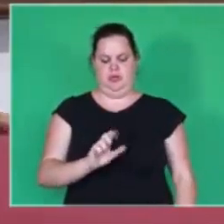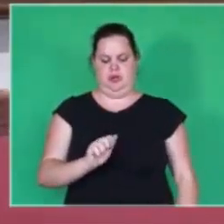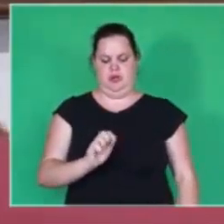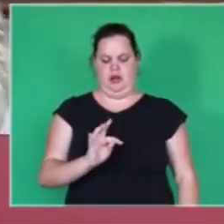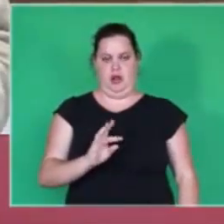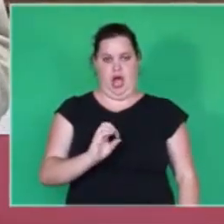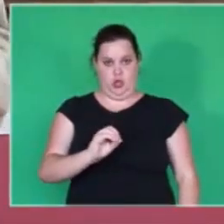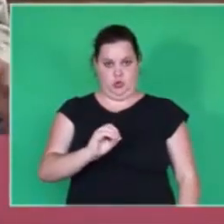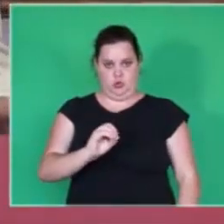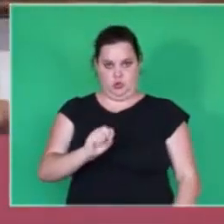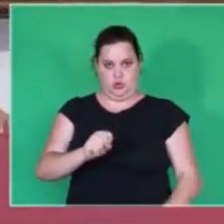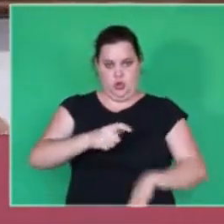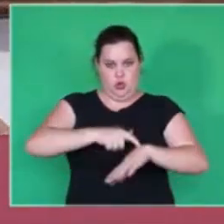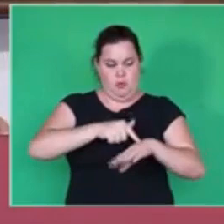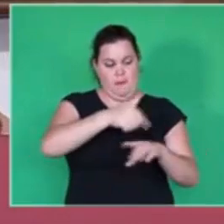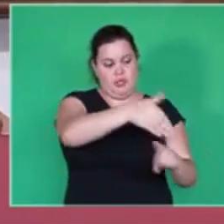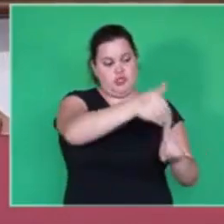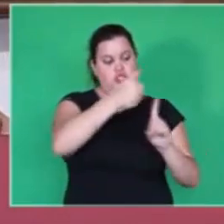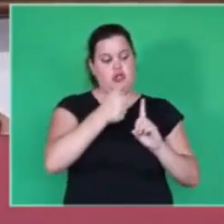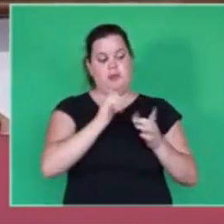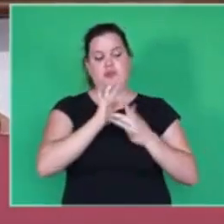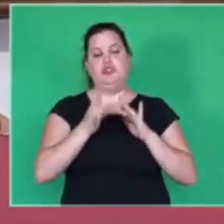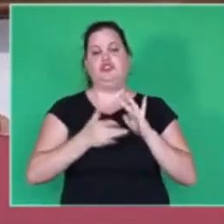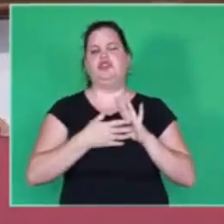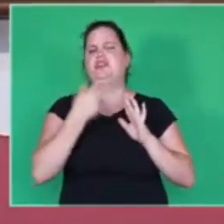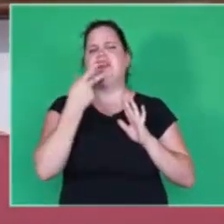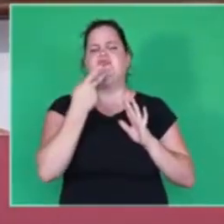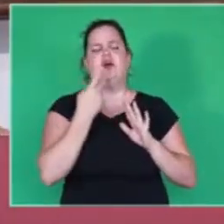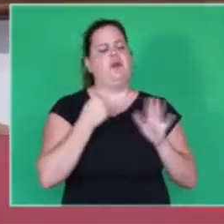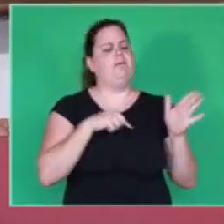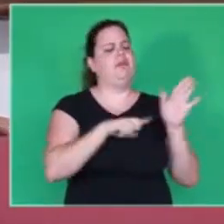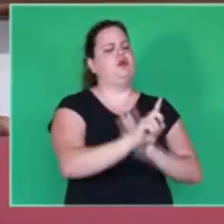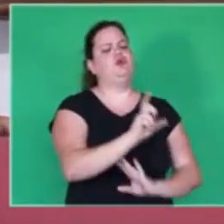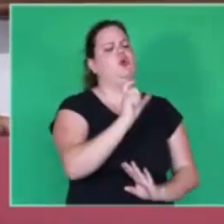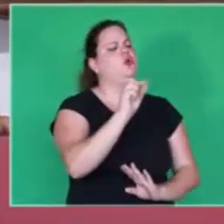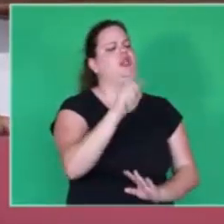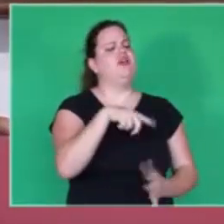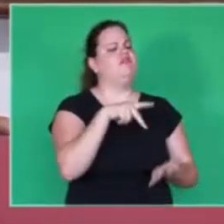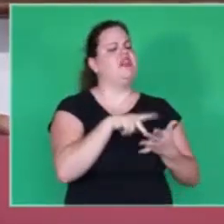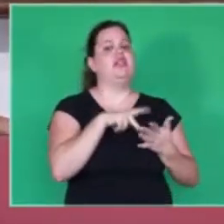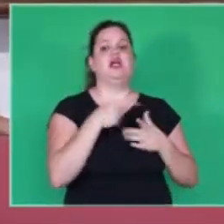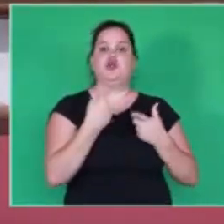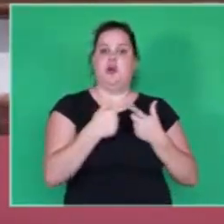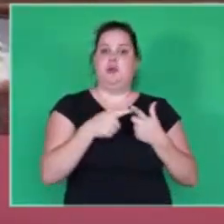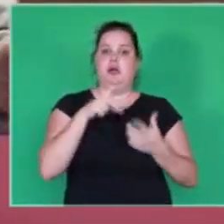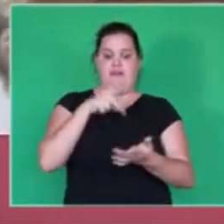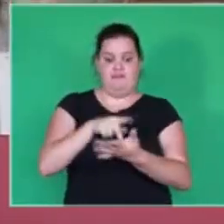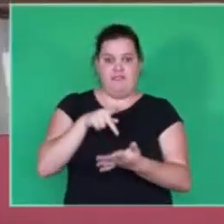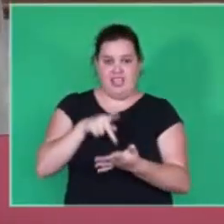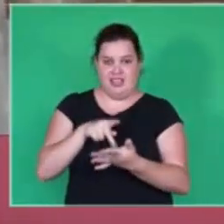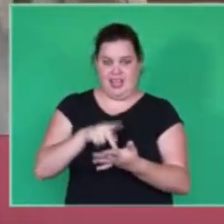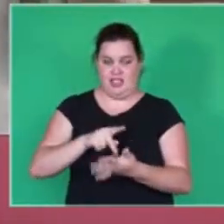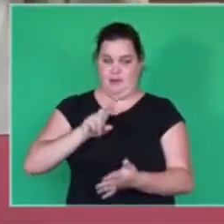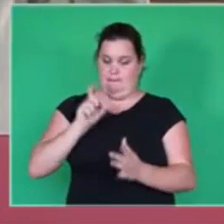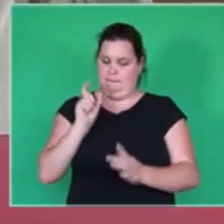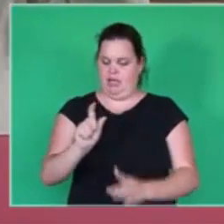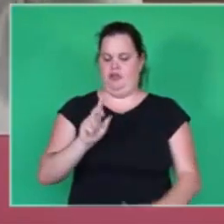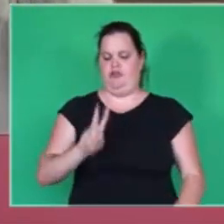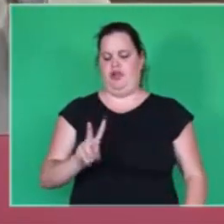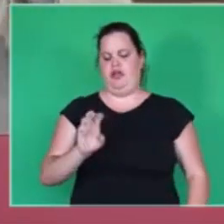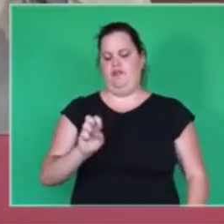perguntas, ele perguntou sobre a verdade, porque a verdade era um assunto recorrente naquela época. Então a filosofia